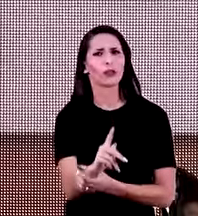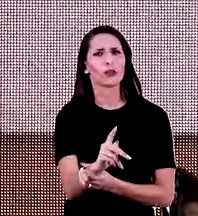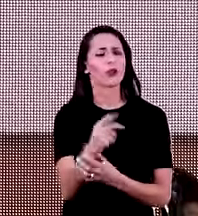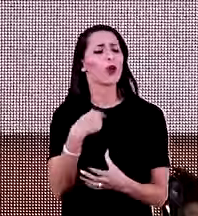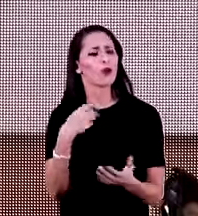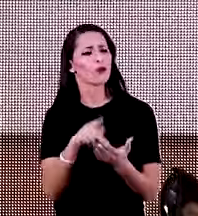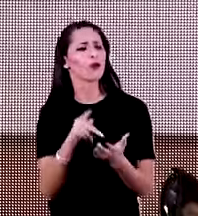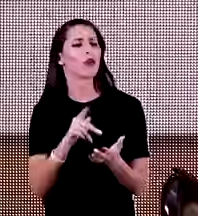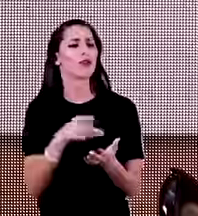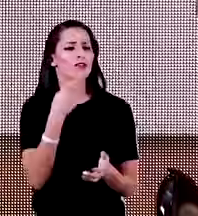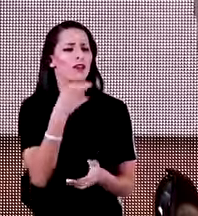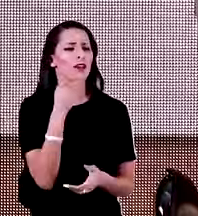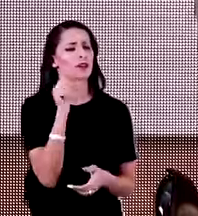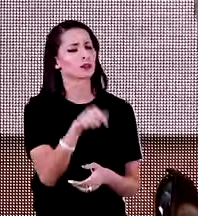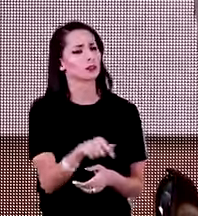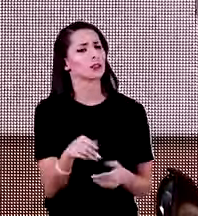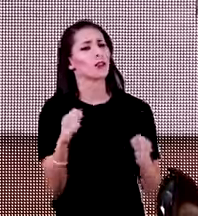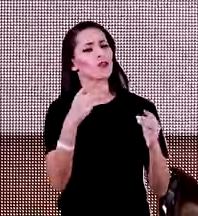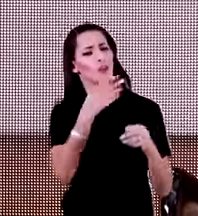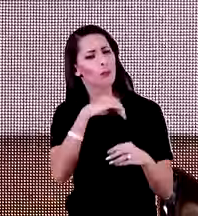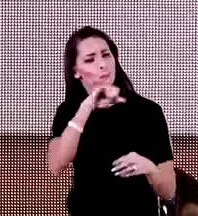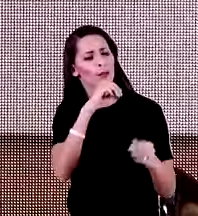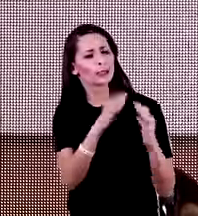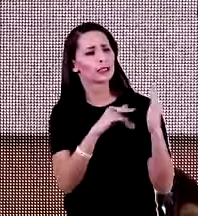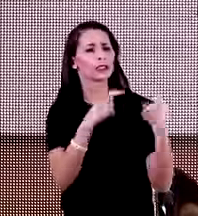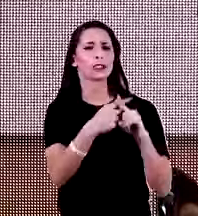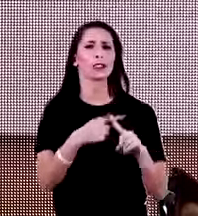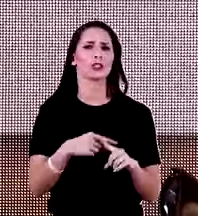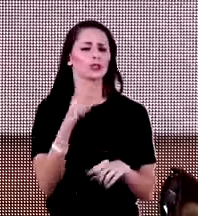tu. Rapaz, tu vai ser o pai da igreja, te comporta.